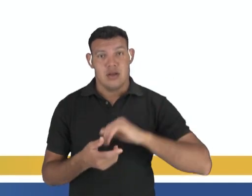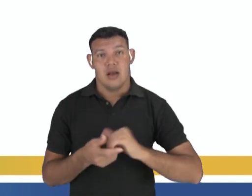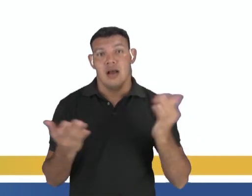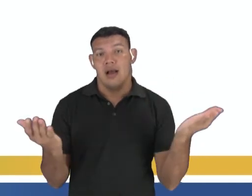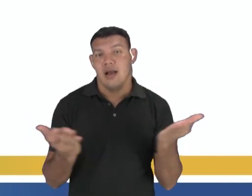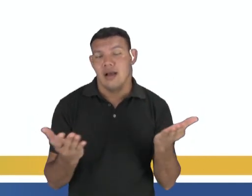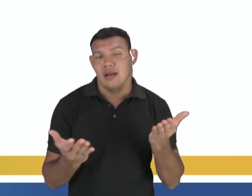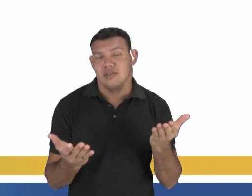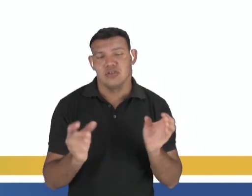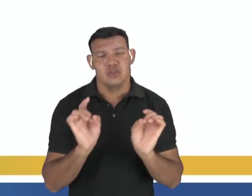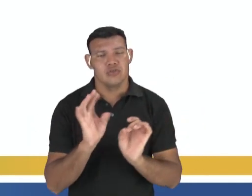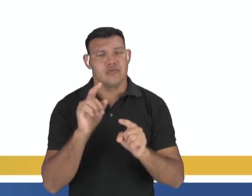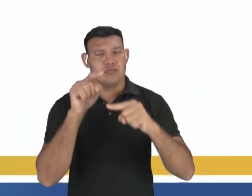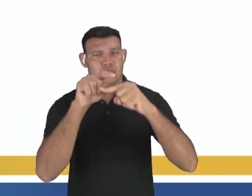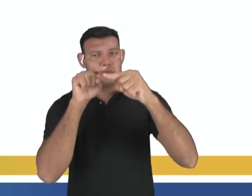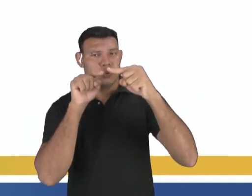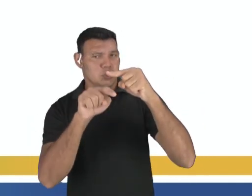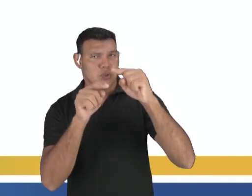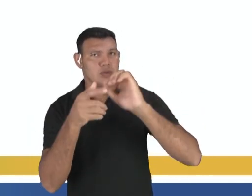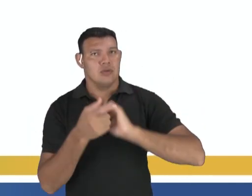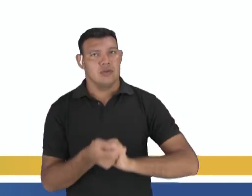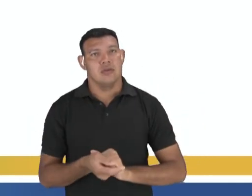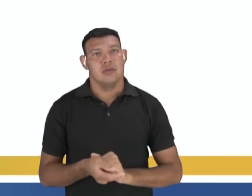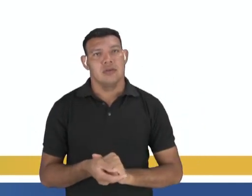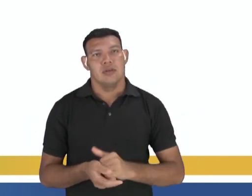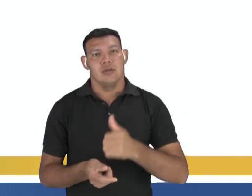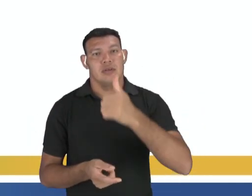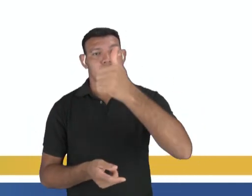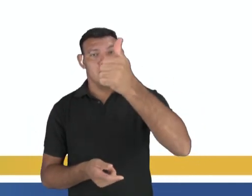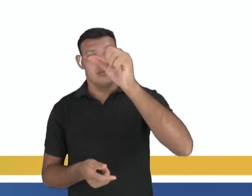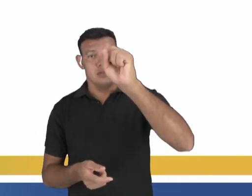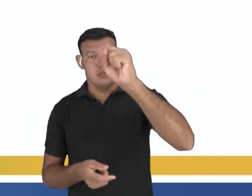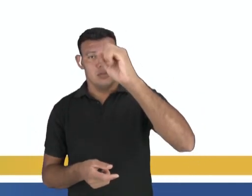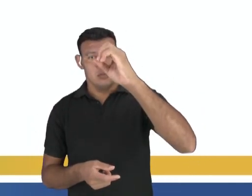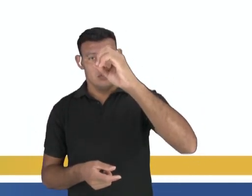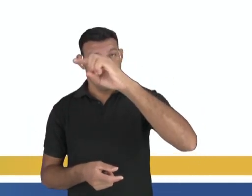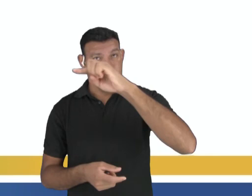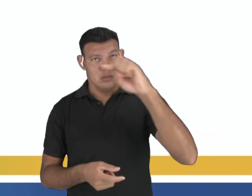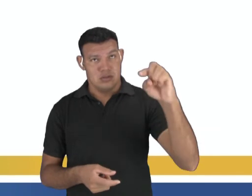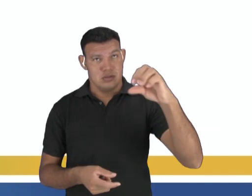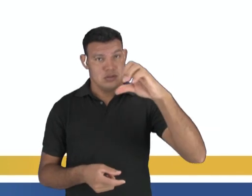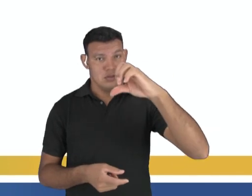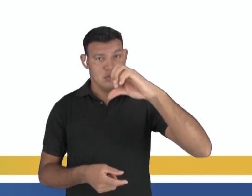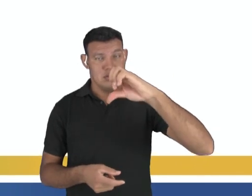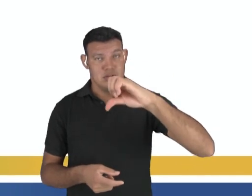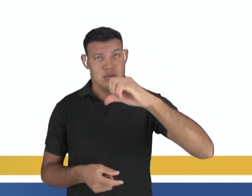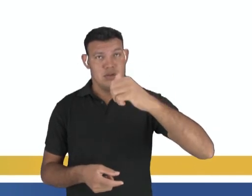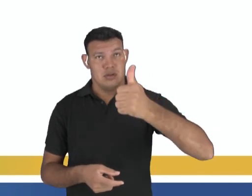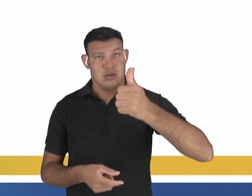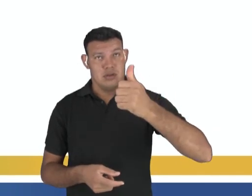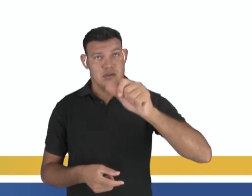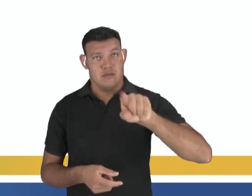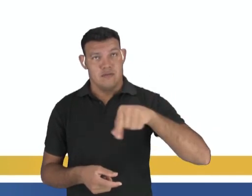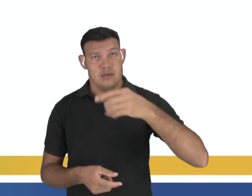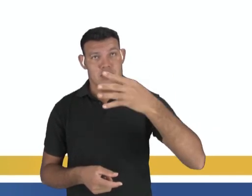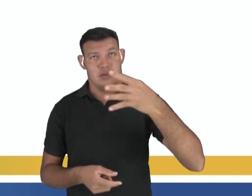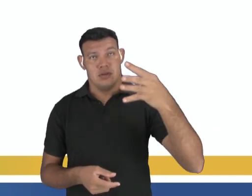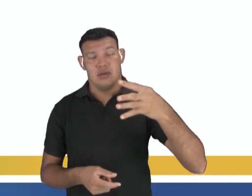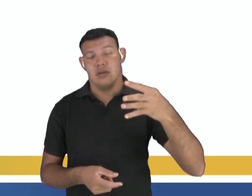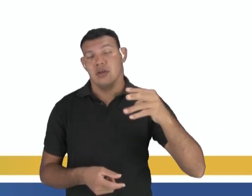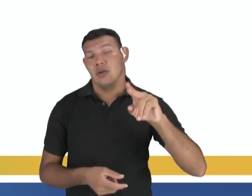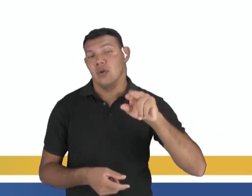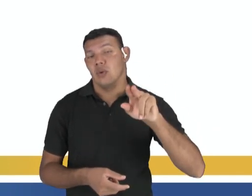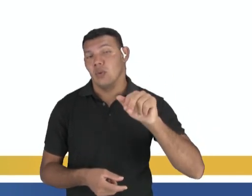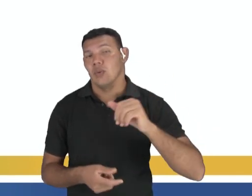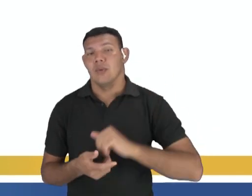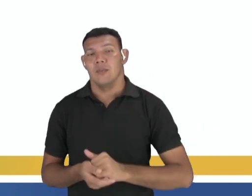essa medida para jarda, basta eu dividir 180 para 91,44. Na hora que você divide, dá